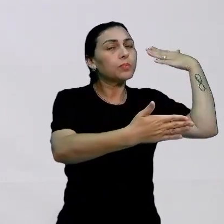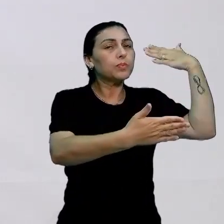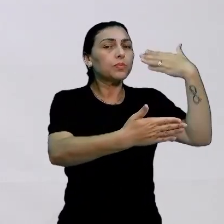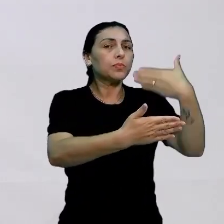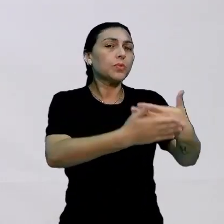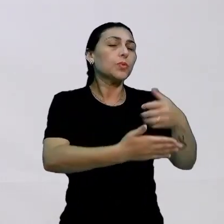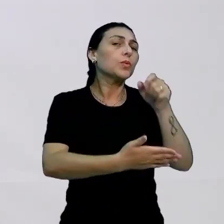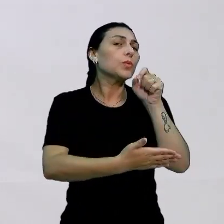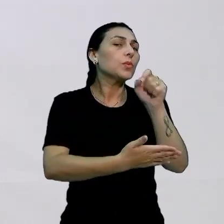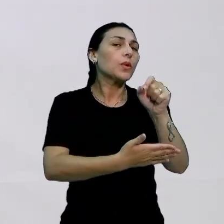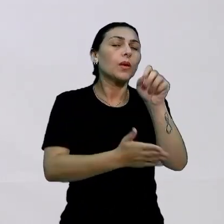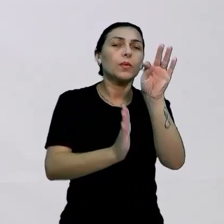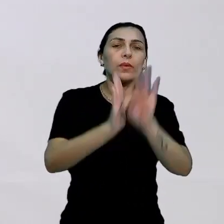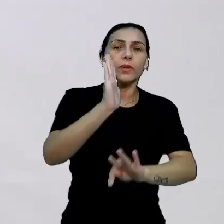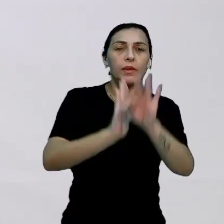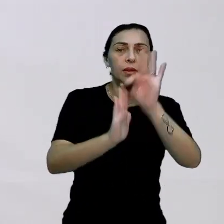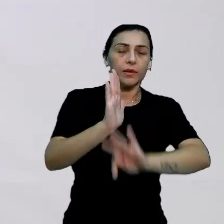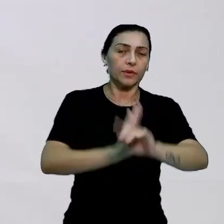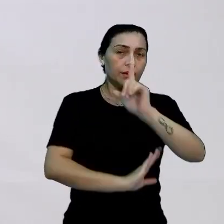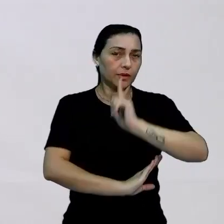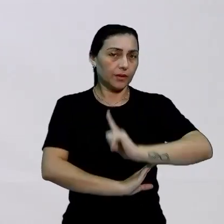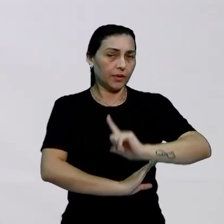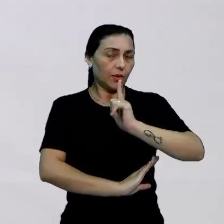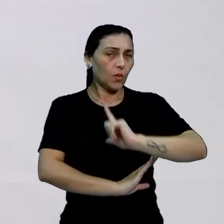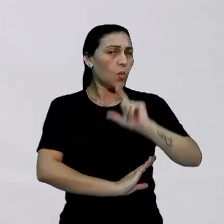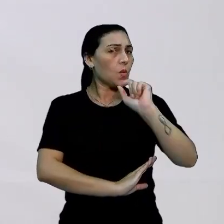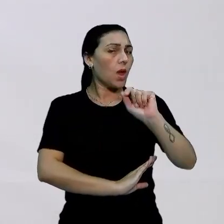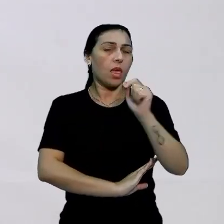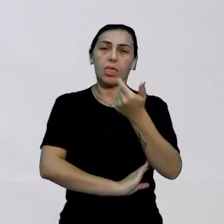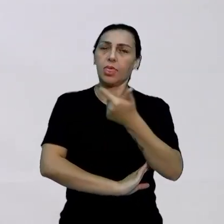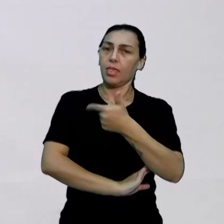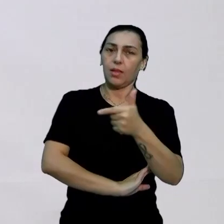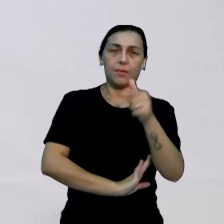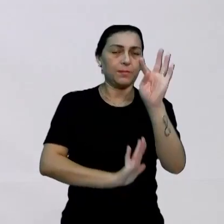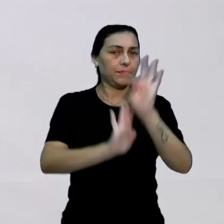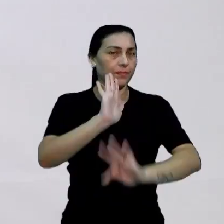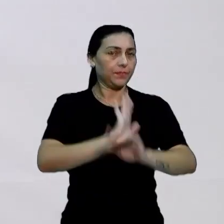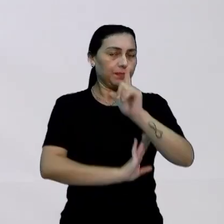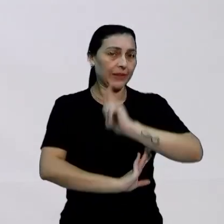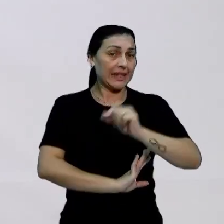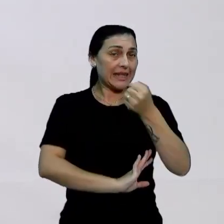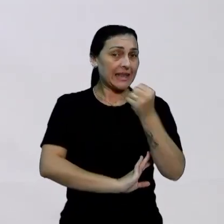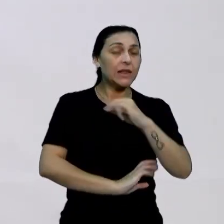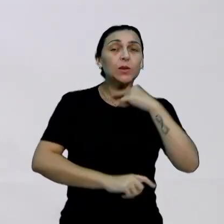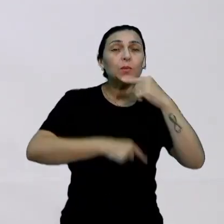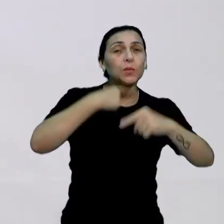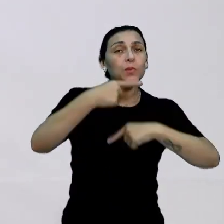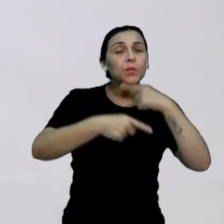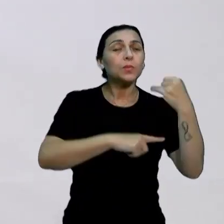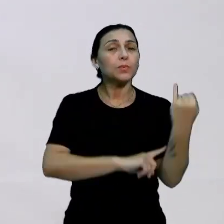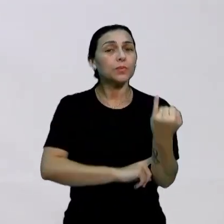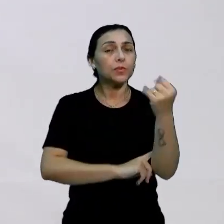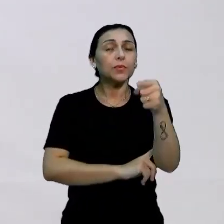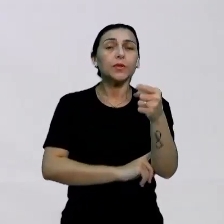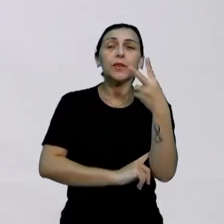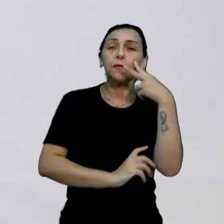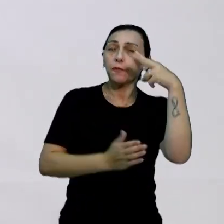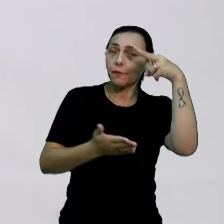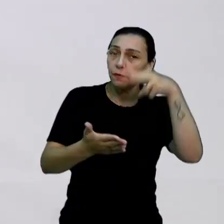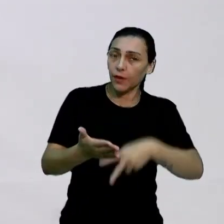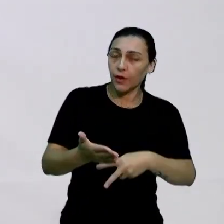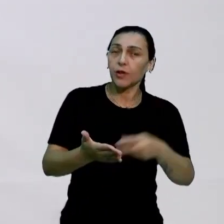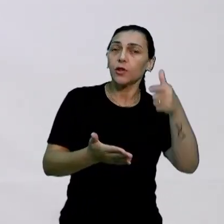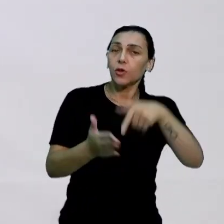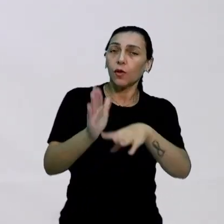o que é um texto literário e o que é um texto não literário. Se você tem dúvidas, é importante que você reveja